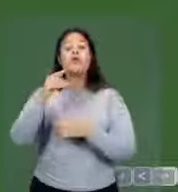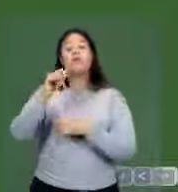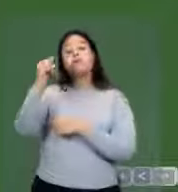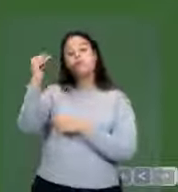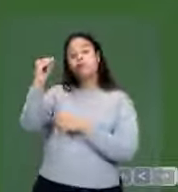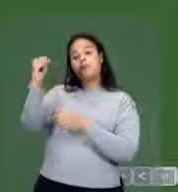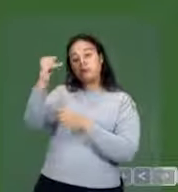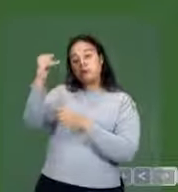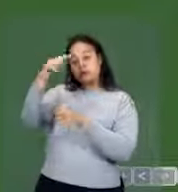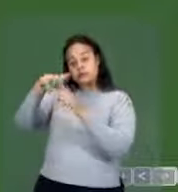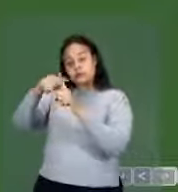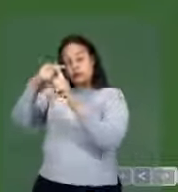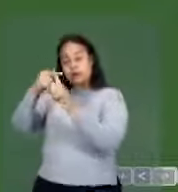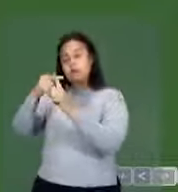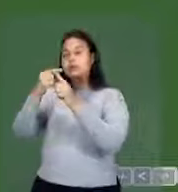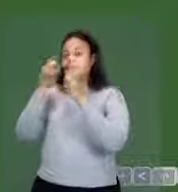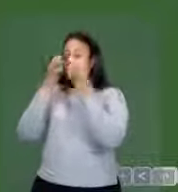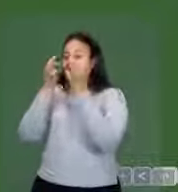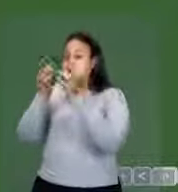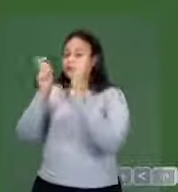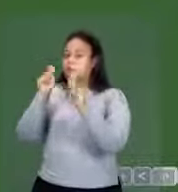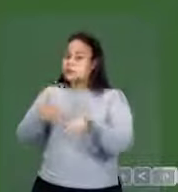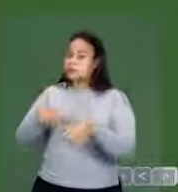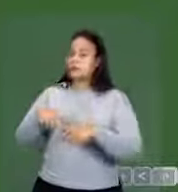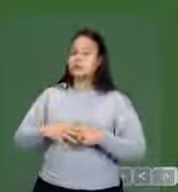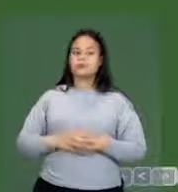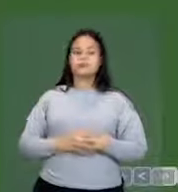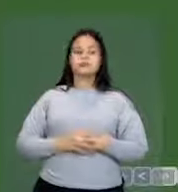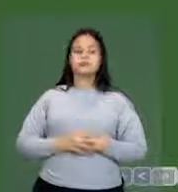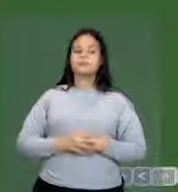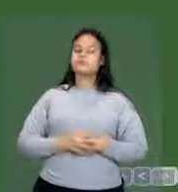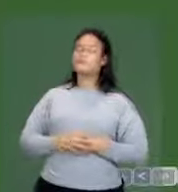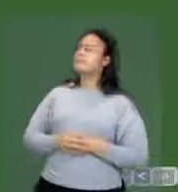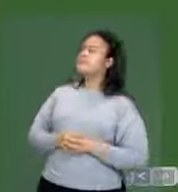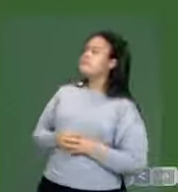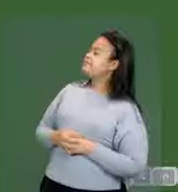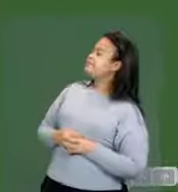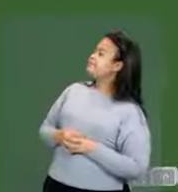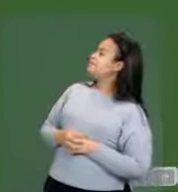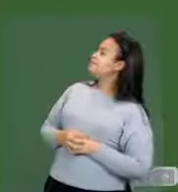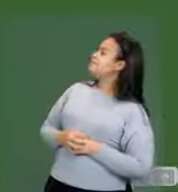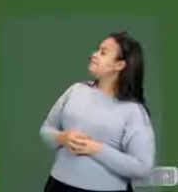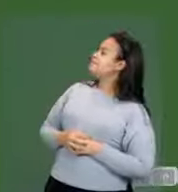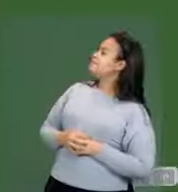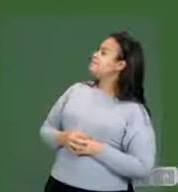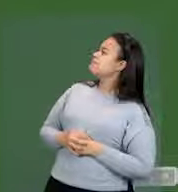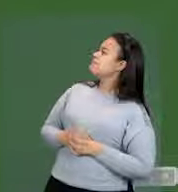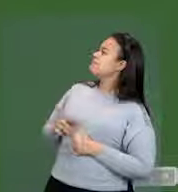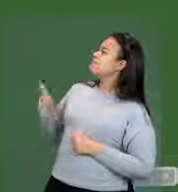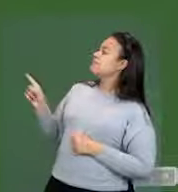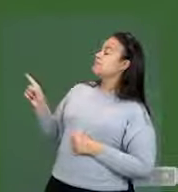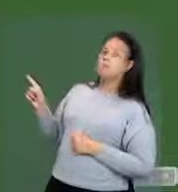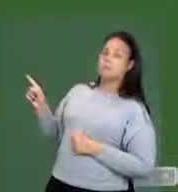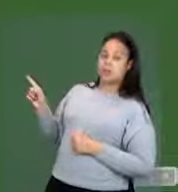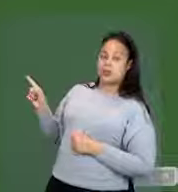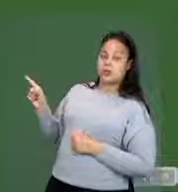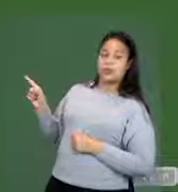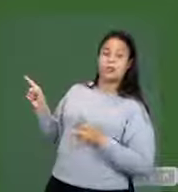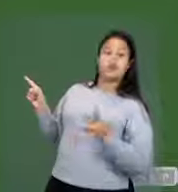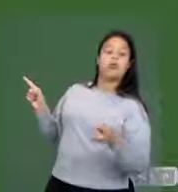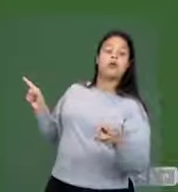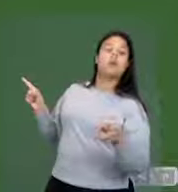19, 1. Então, 10 elevado a 1 sobre 2. E vai ser